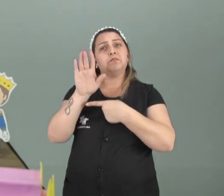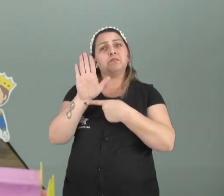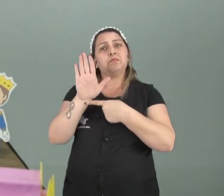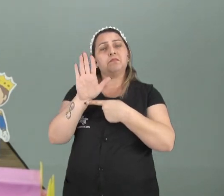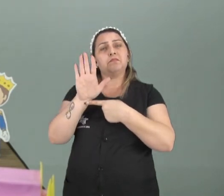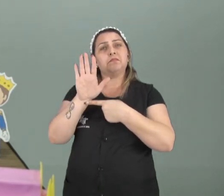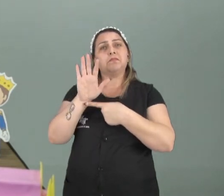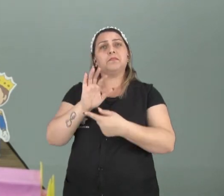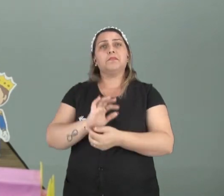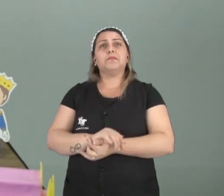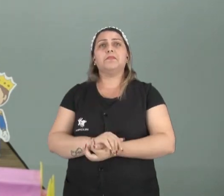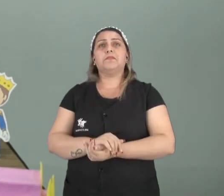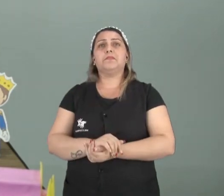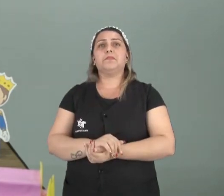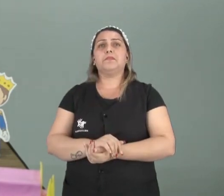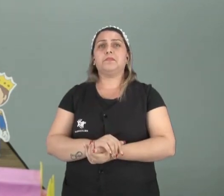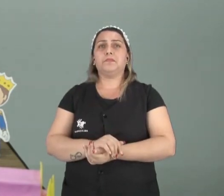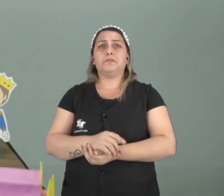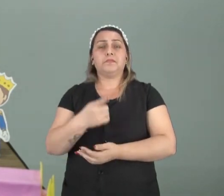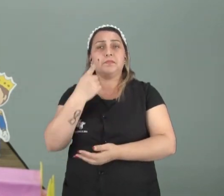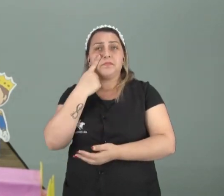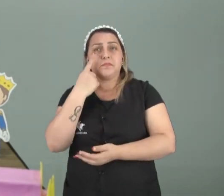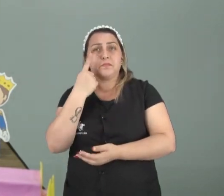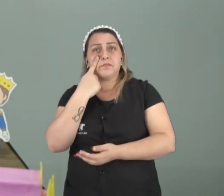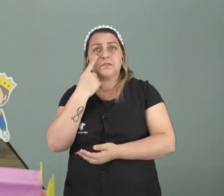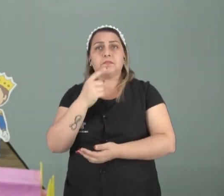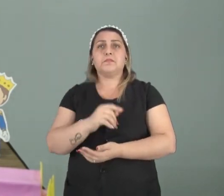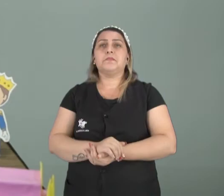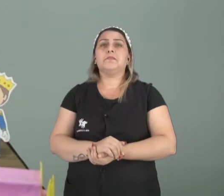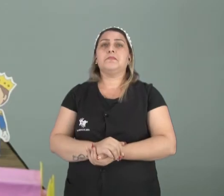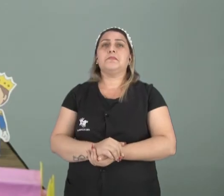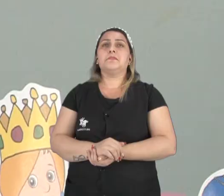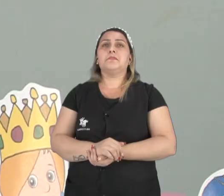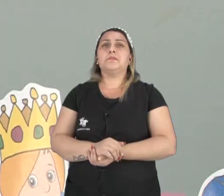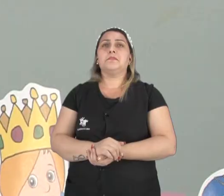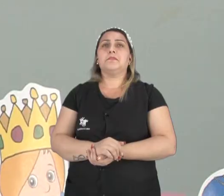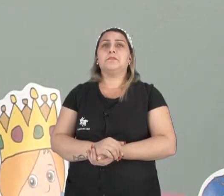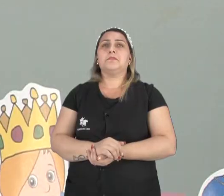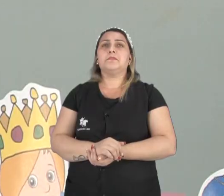palmo? Vamos então conferir? Olha só.